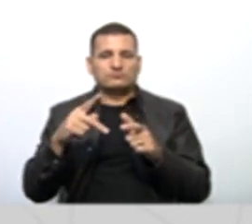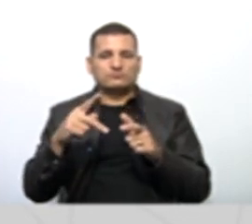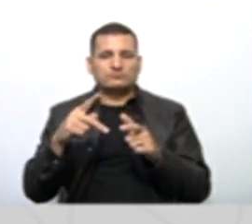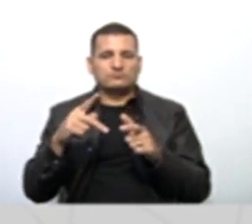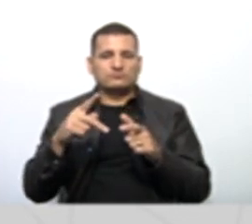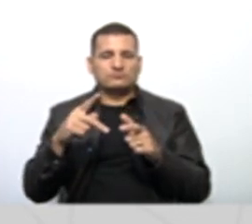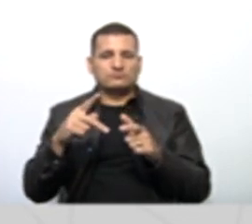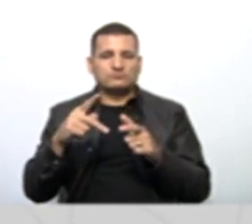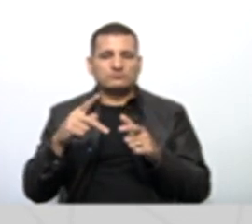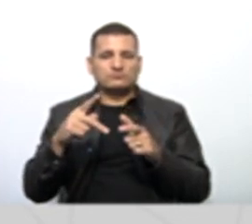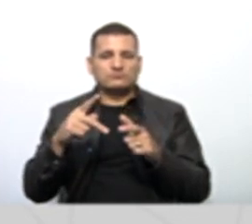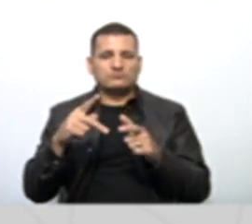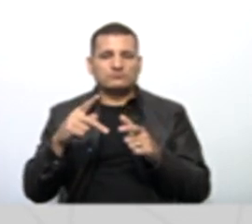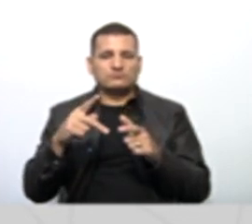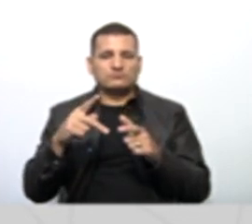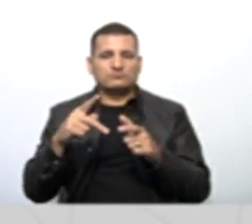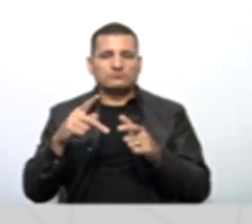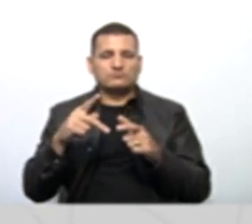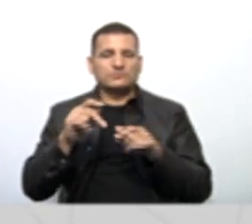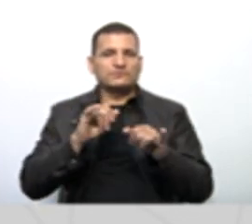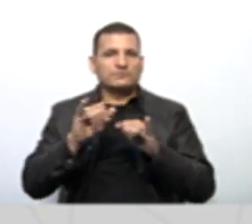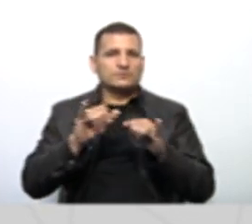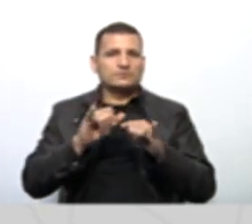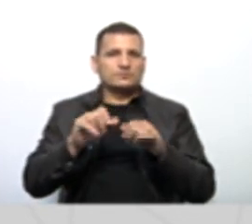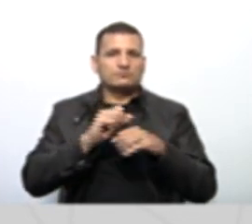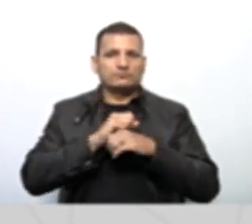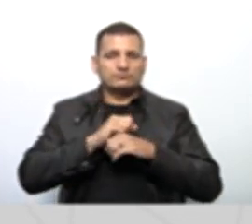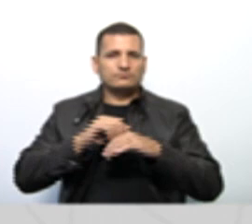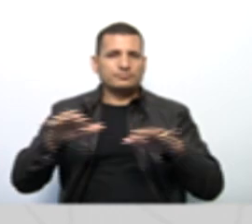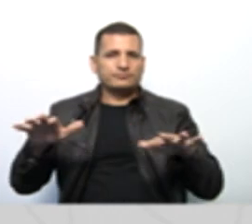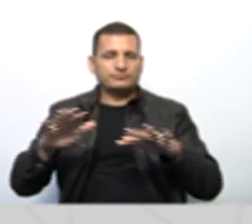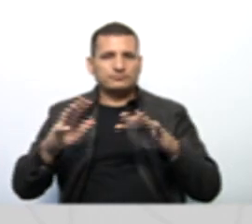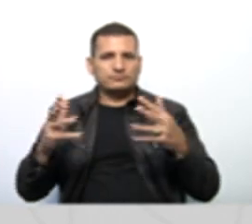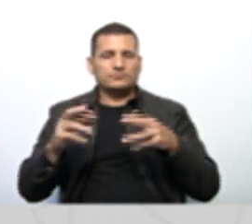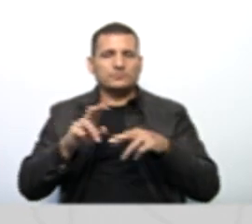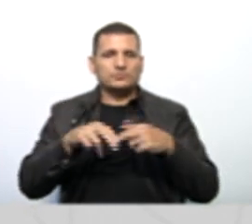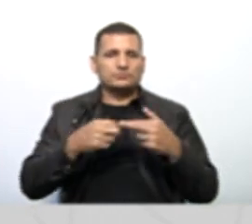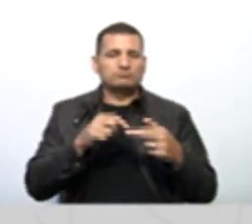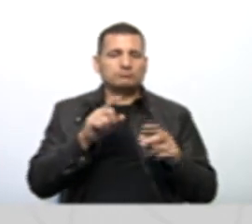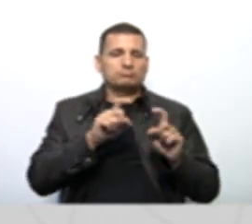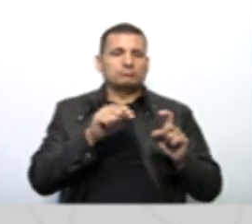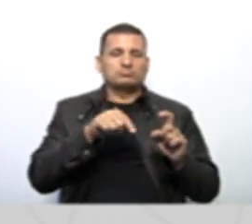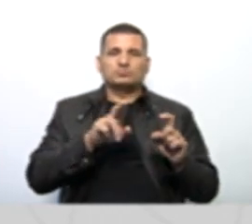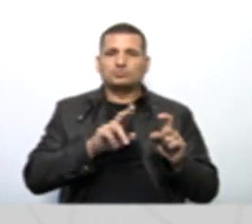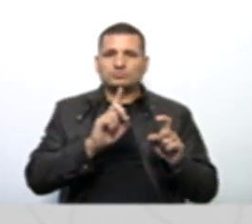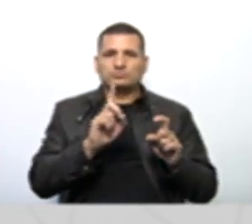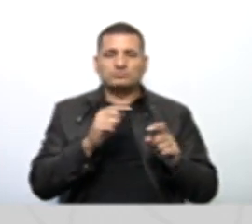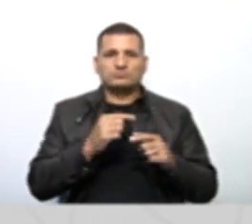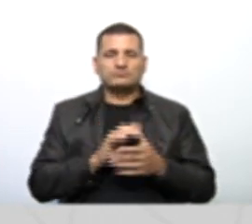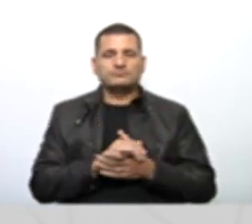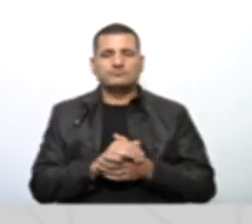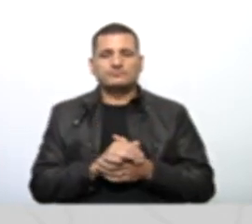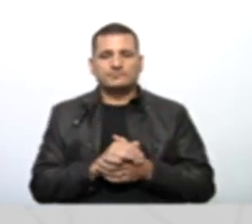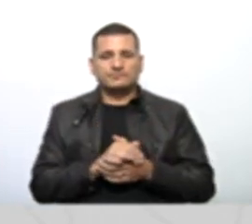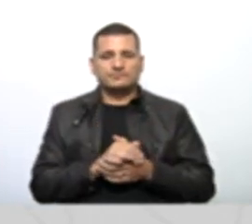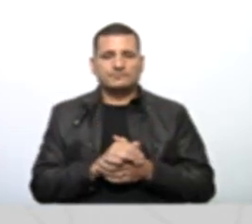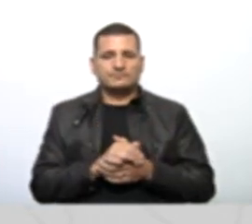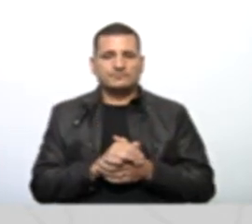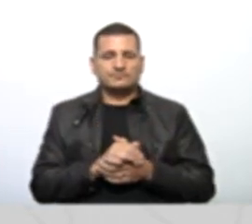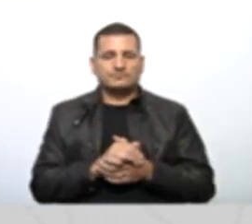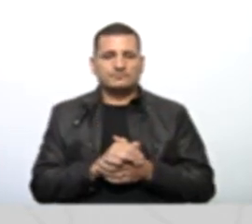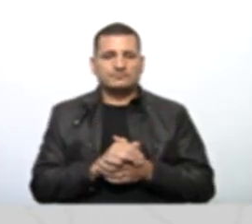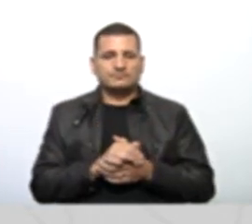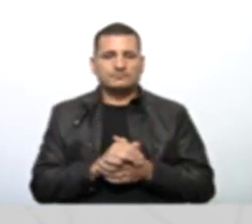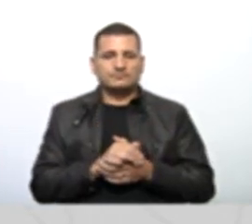se transmitir informações para todo mundo porque a gente utiliza o nosso computador ele é reservado pra isso certo e